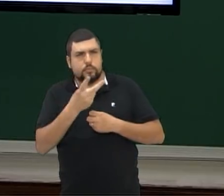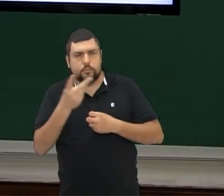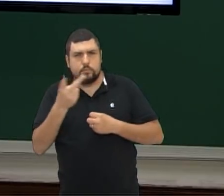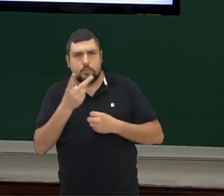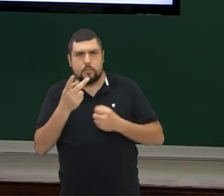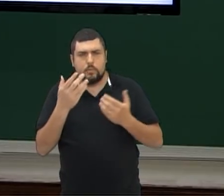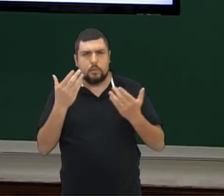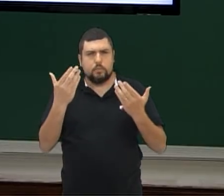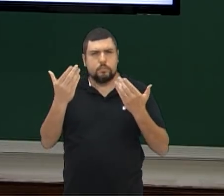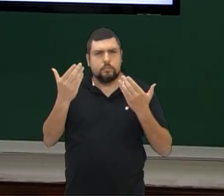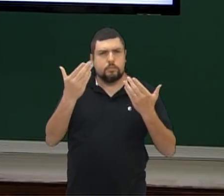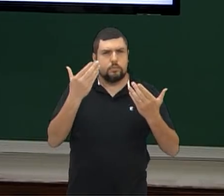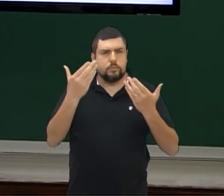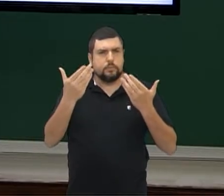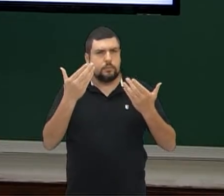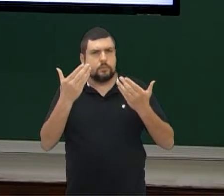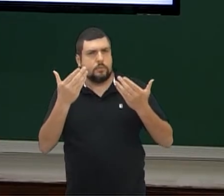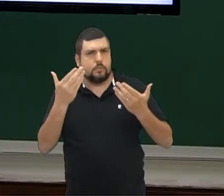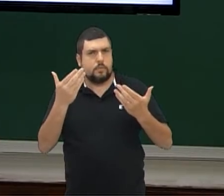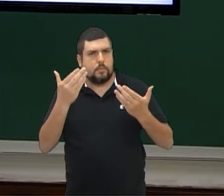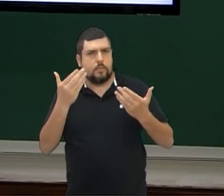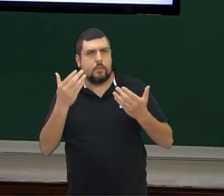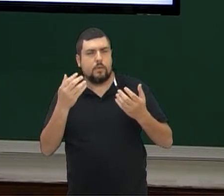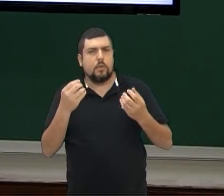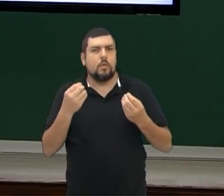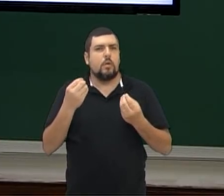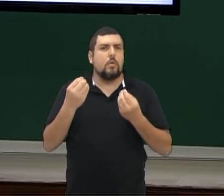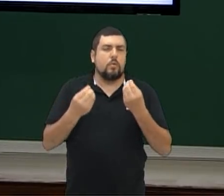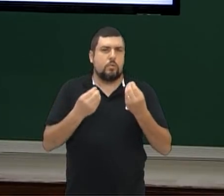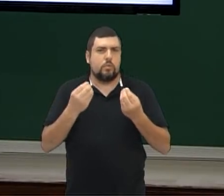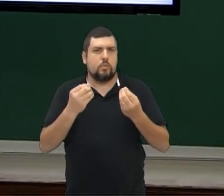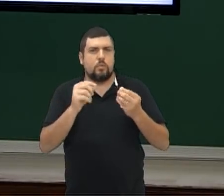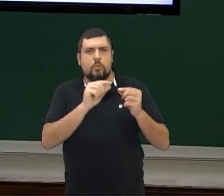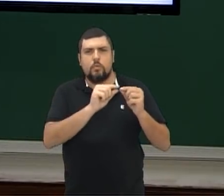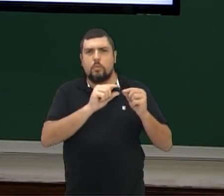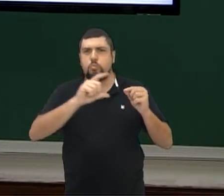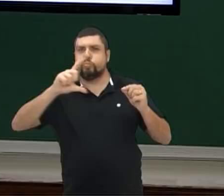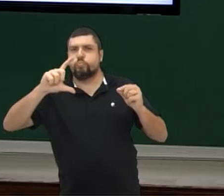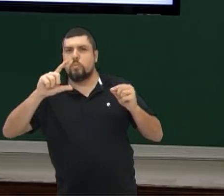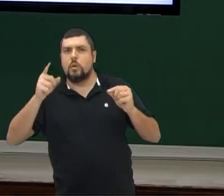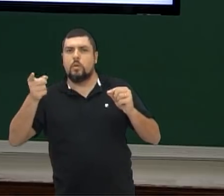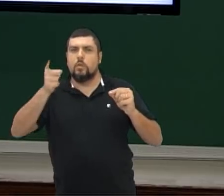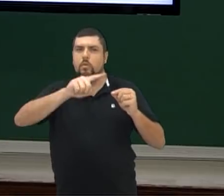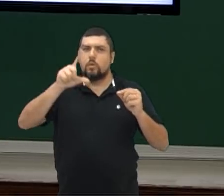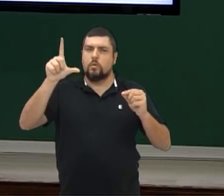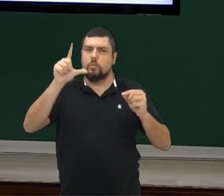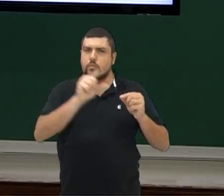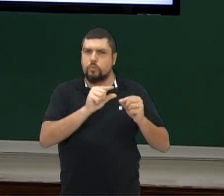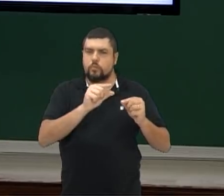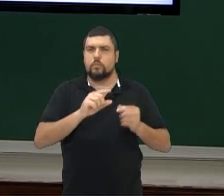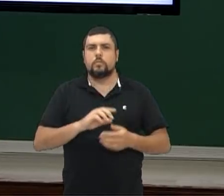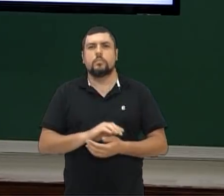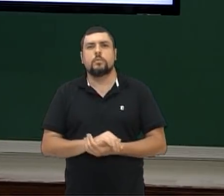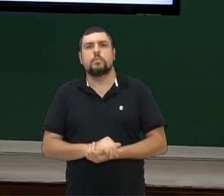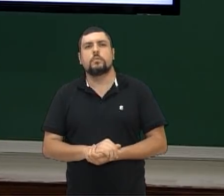relação entre o tamanho das duas seria a sua ampliação.